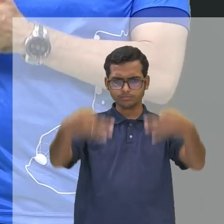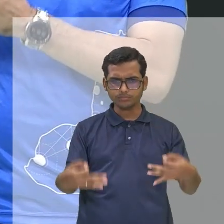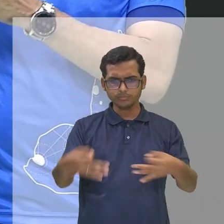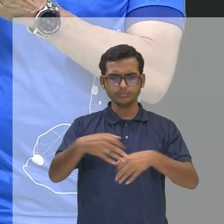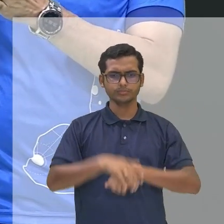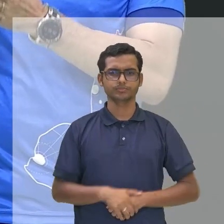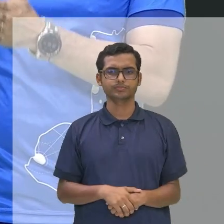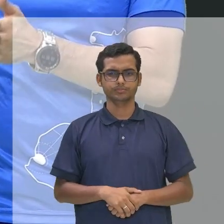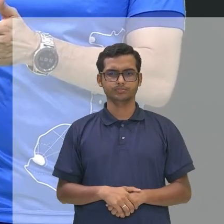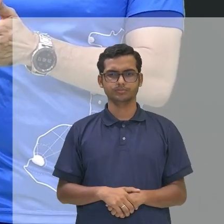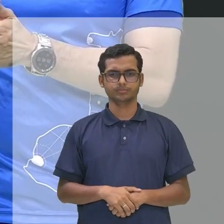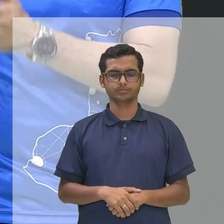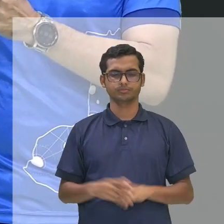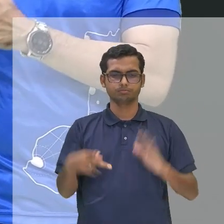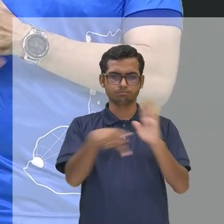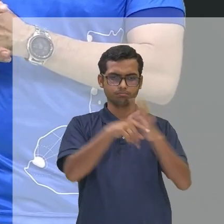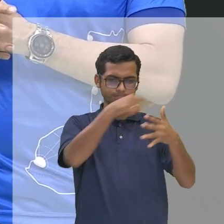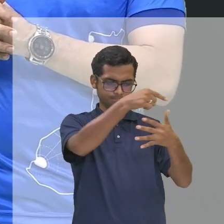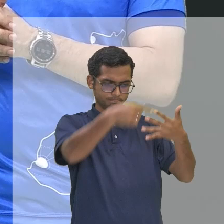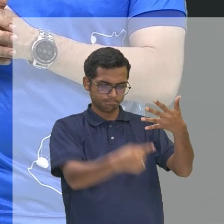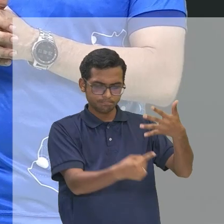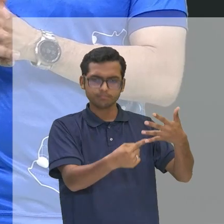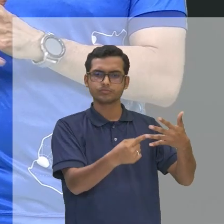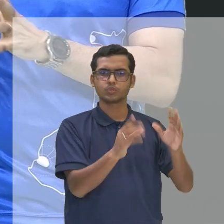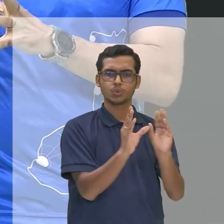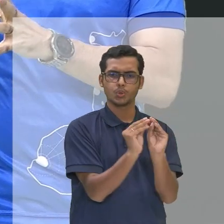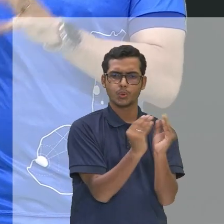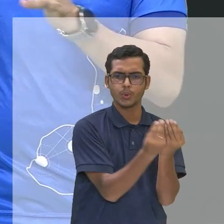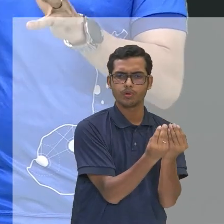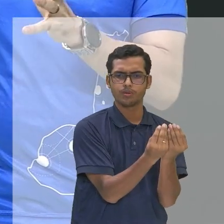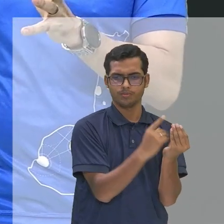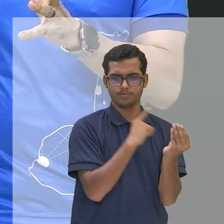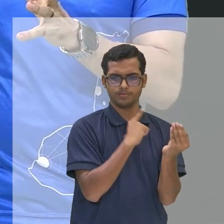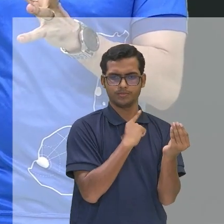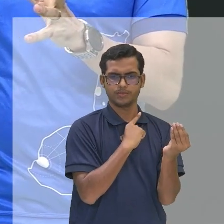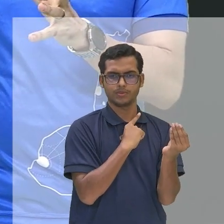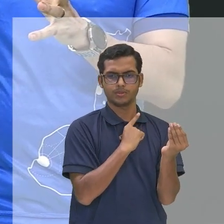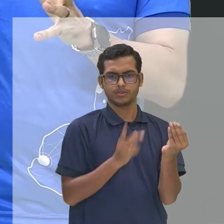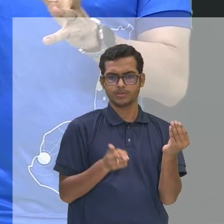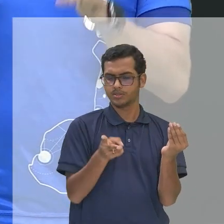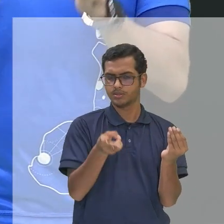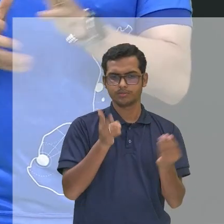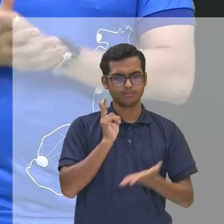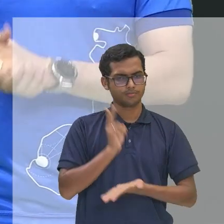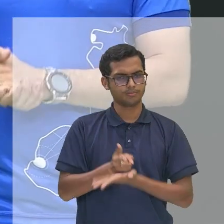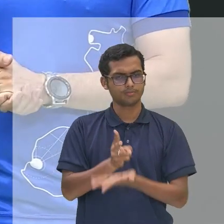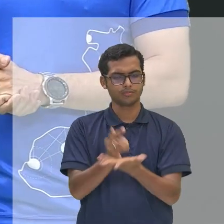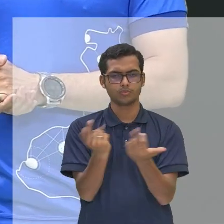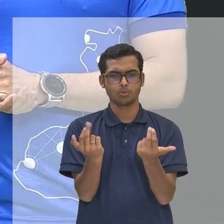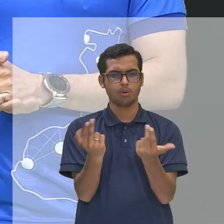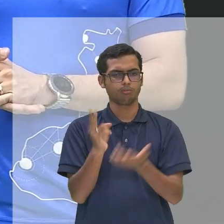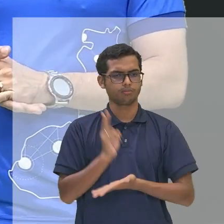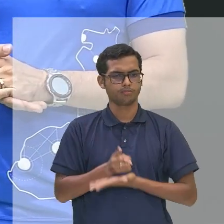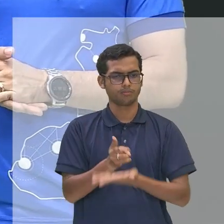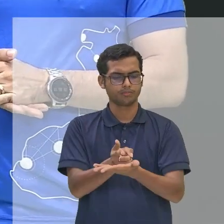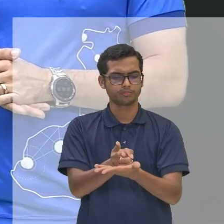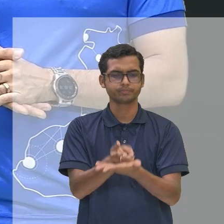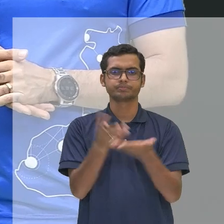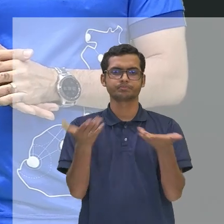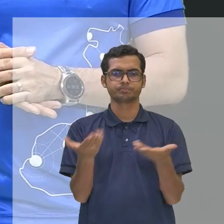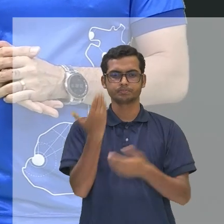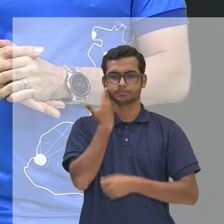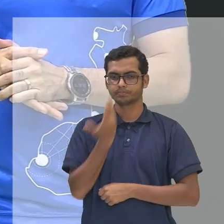razão entre os elementos que formam uma substância é sempre fixa. Então, por exemplo, dê uma olhada